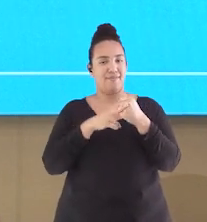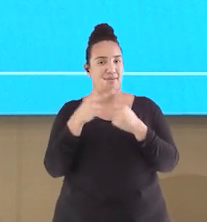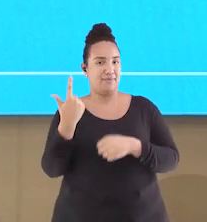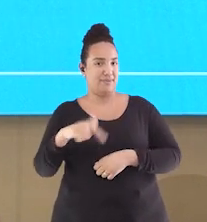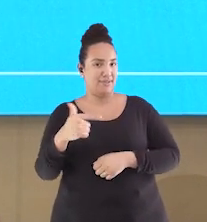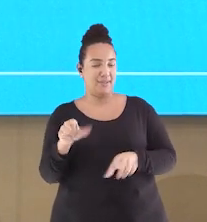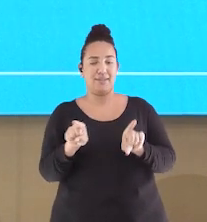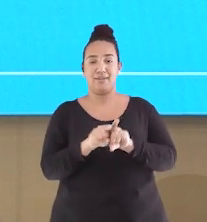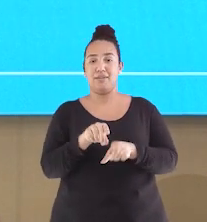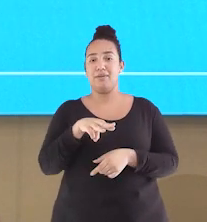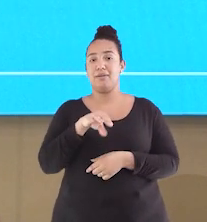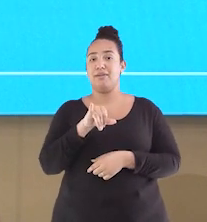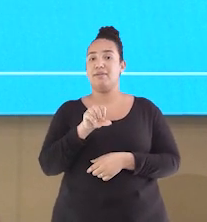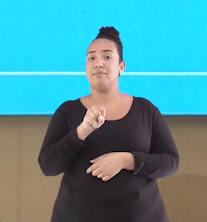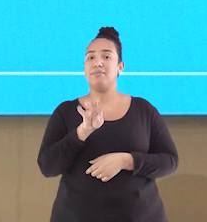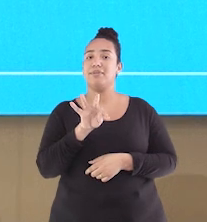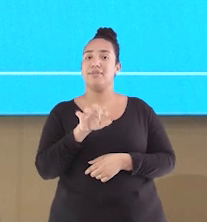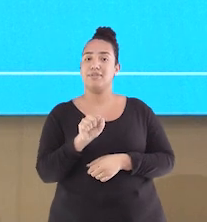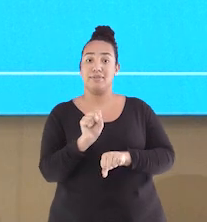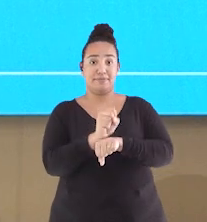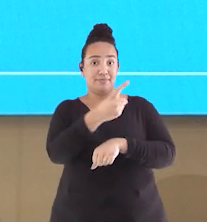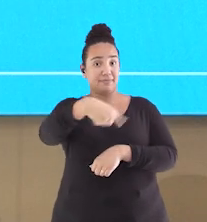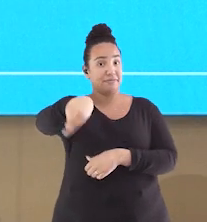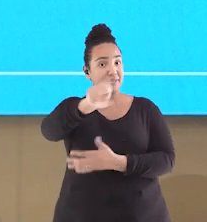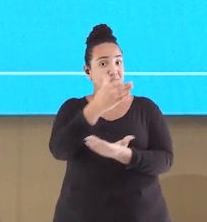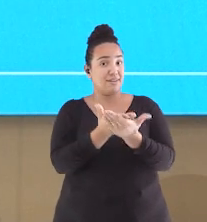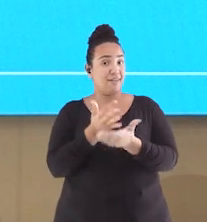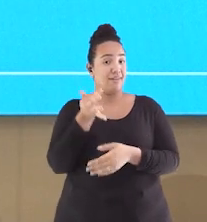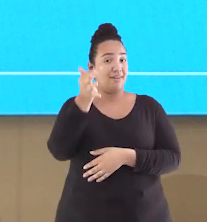e mista. Te espero na próxima